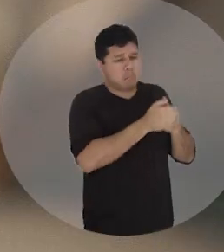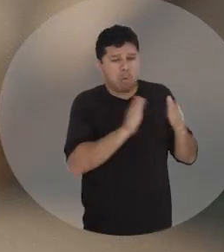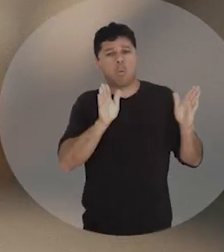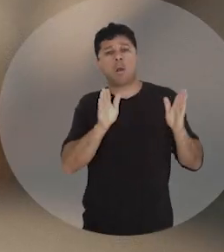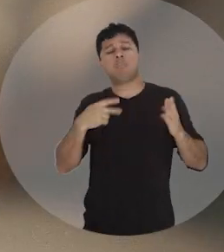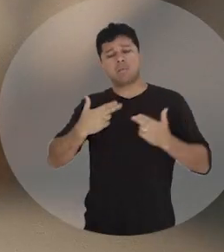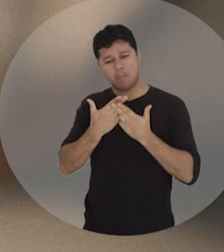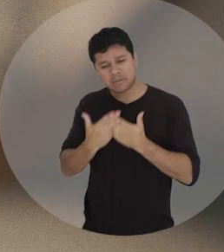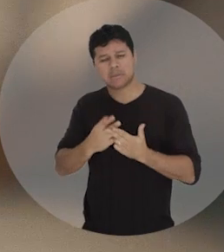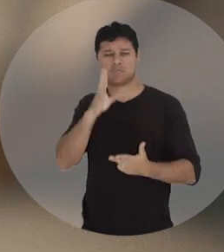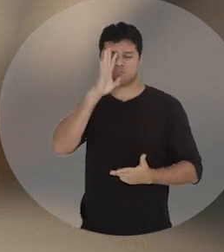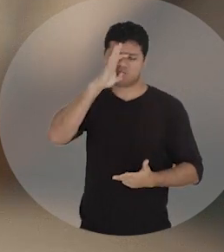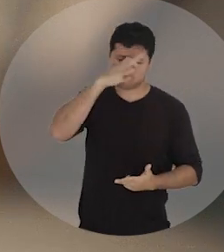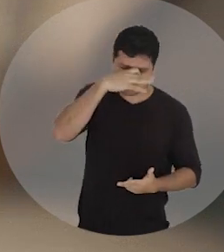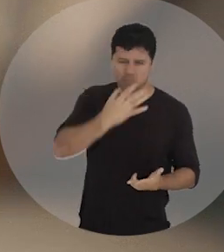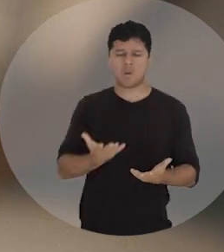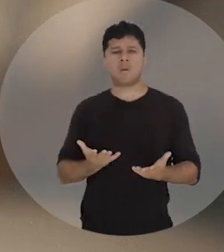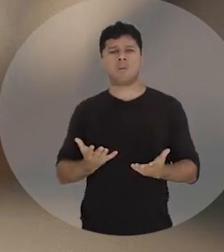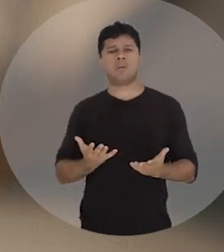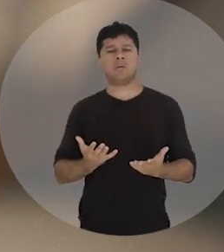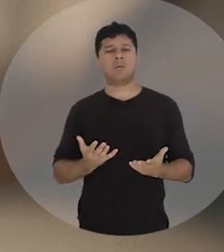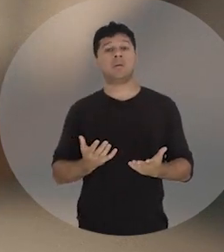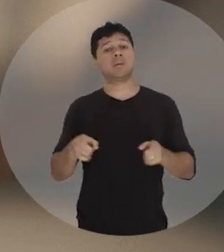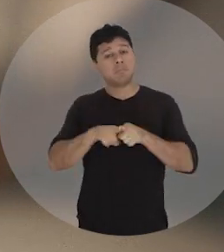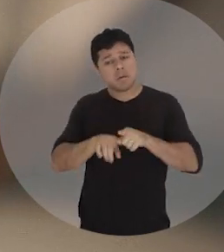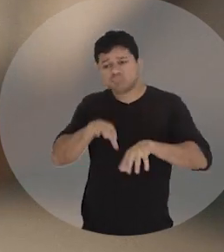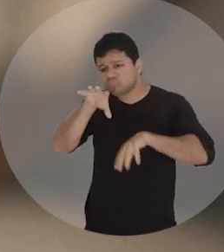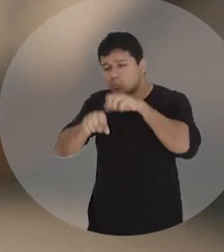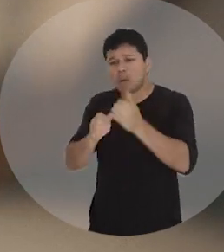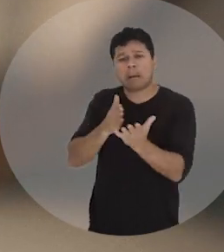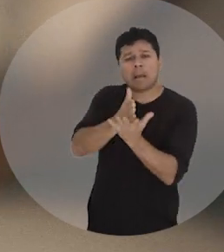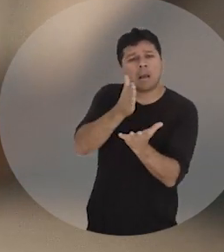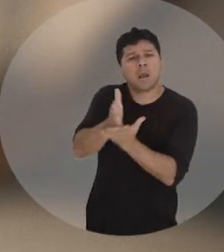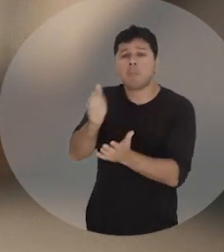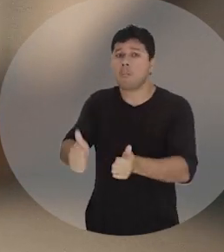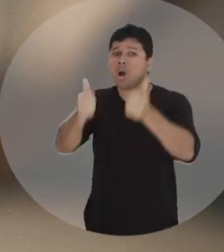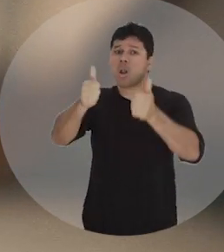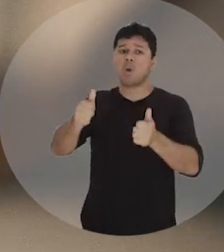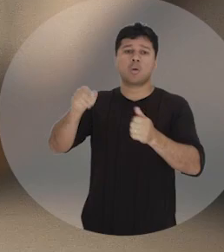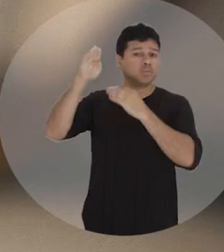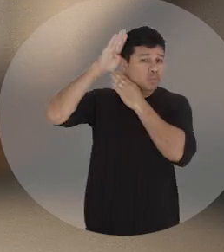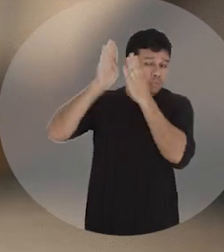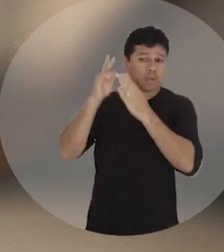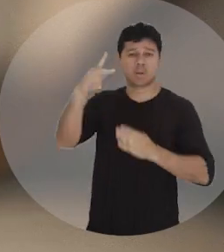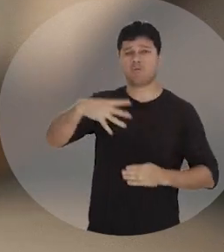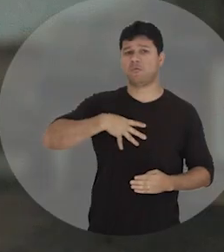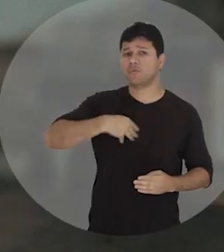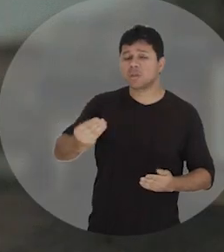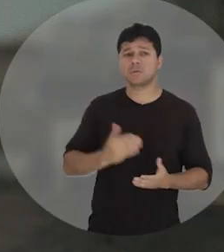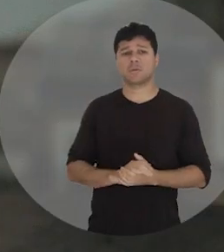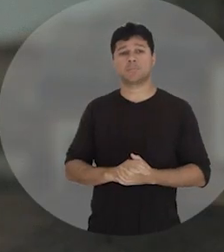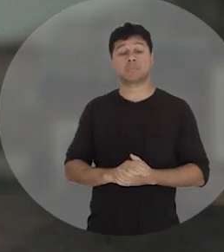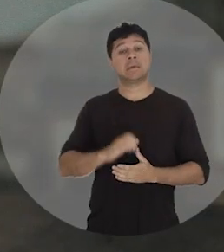Então, eu acho que ter paciência, perseverança, né? E buscar as melhores alternativas pra surdez do seu filho.